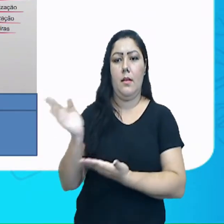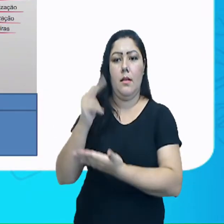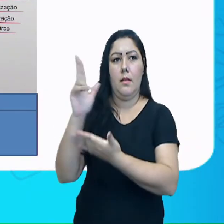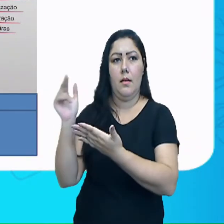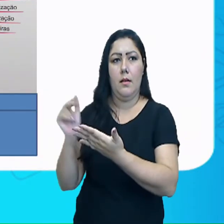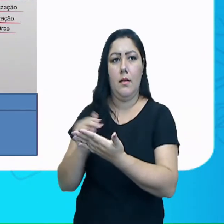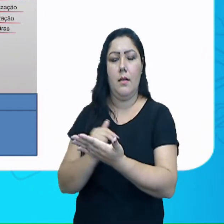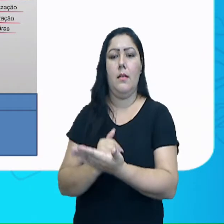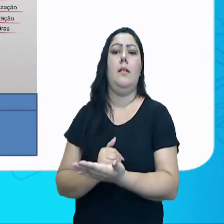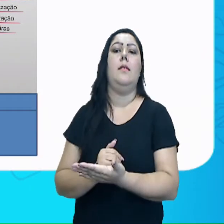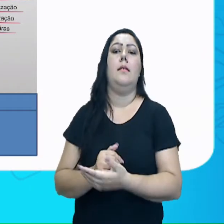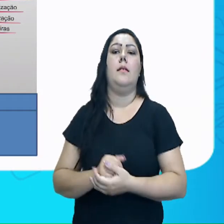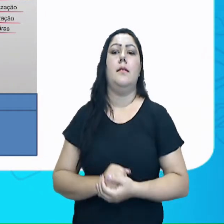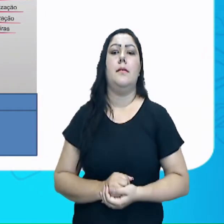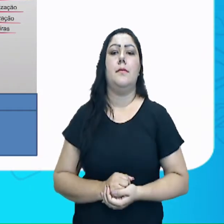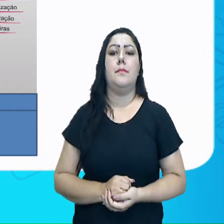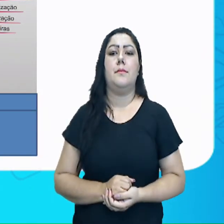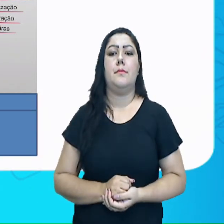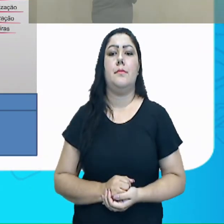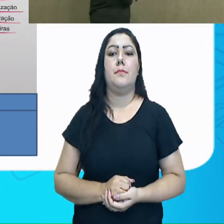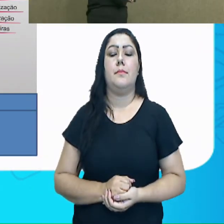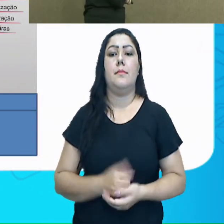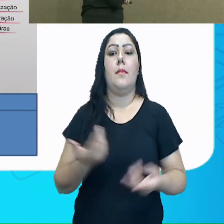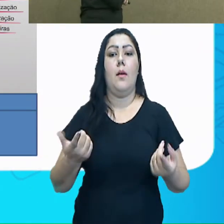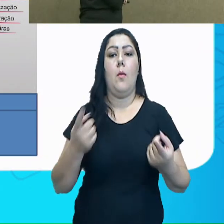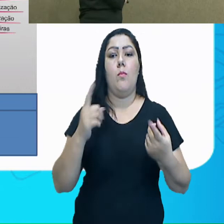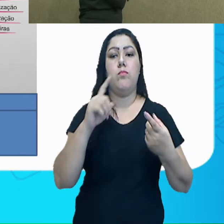com as entradas, com as bandeiras,